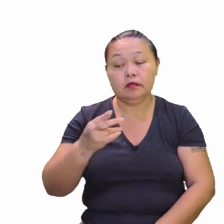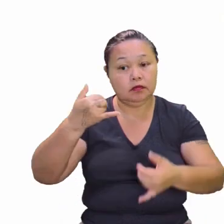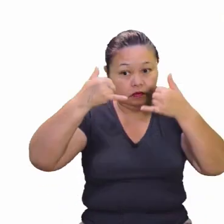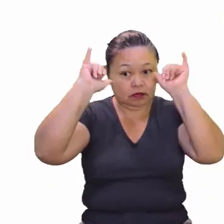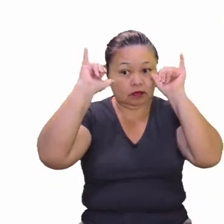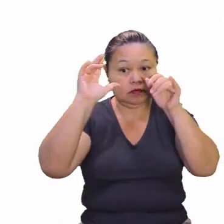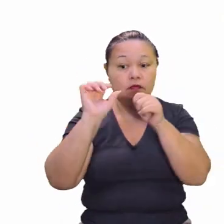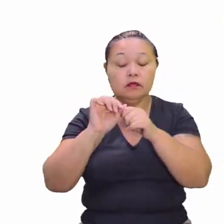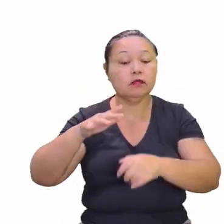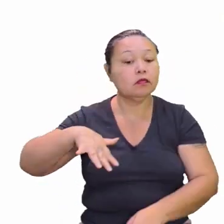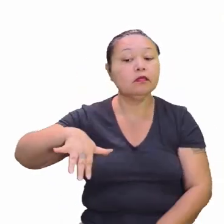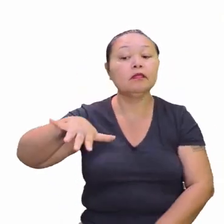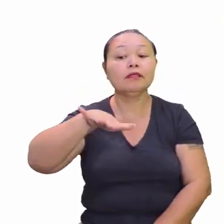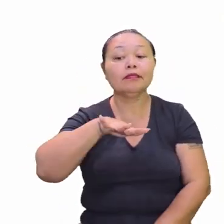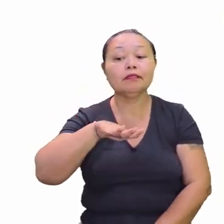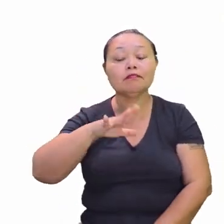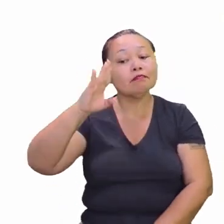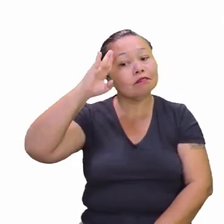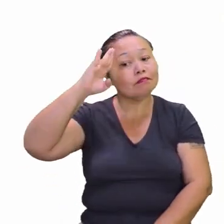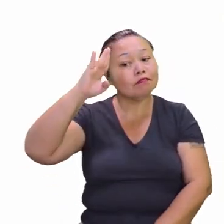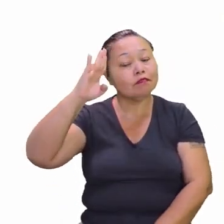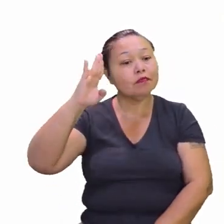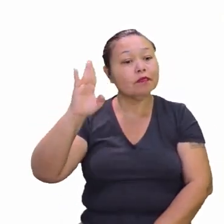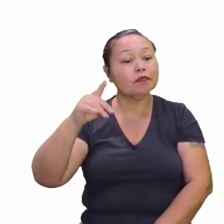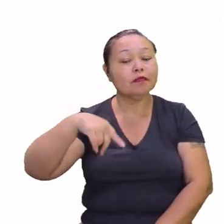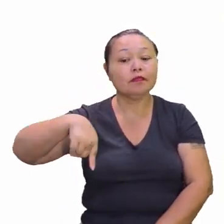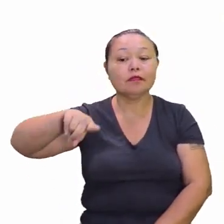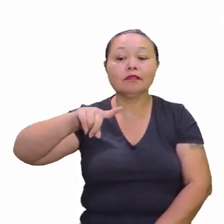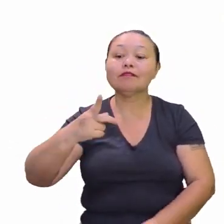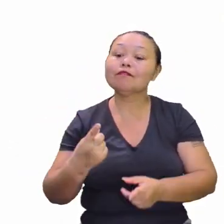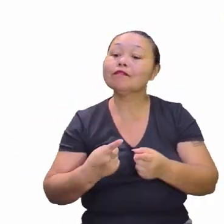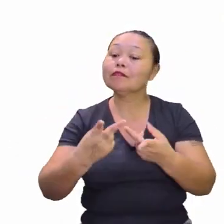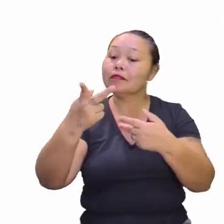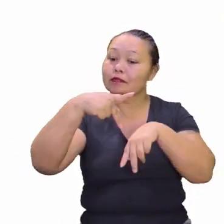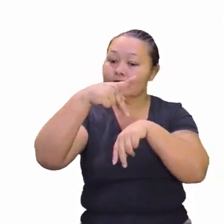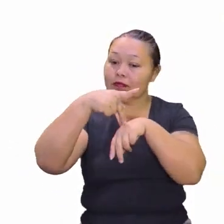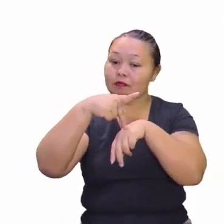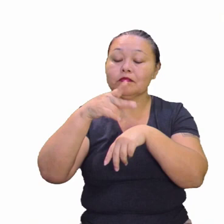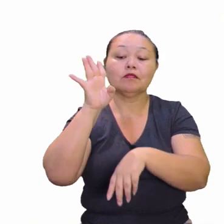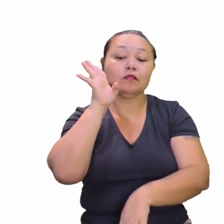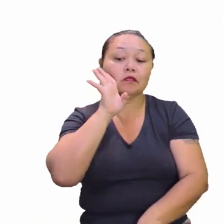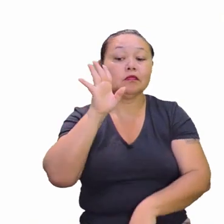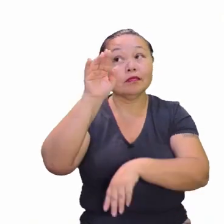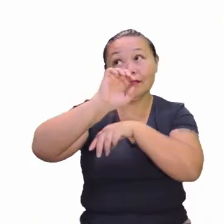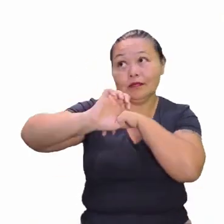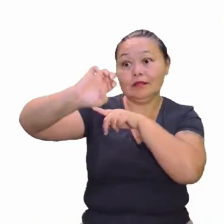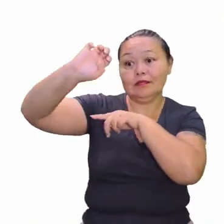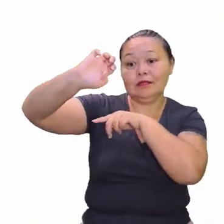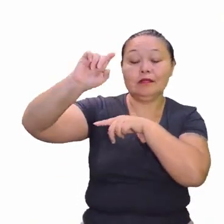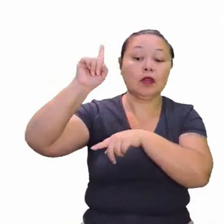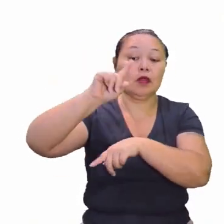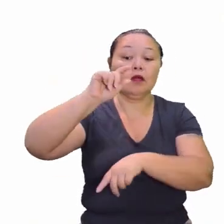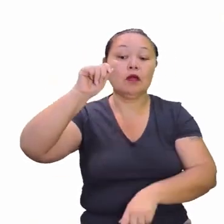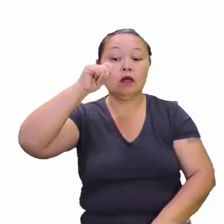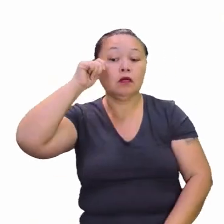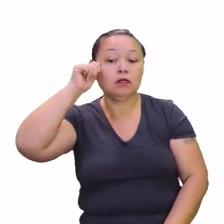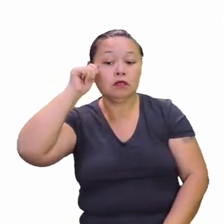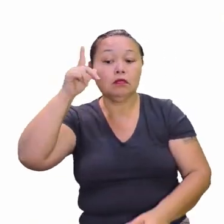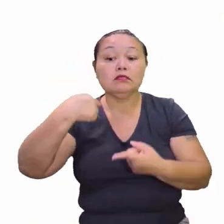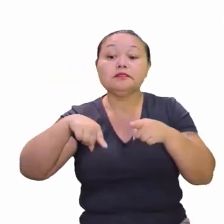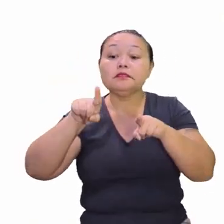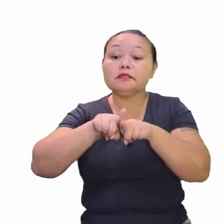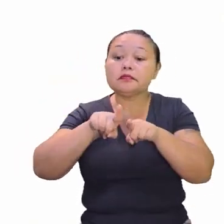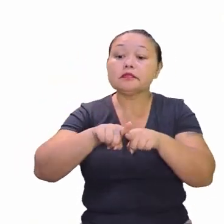os bovinos, né, eles são principalmente também para exportação. Ah, legal. Europa, Ásia, Estados